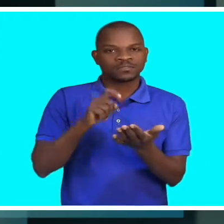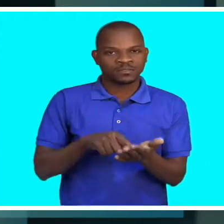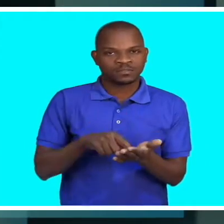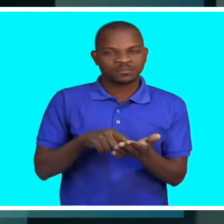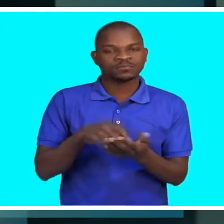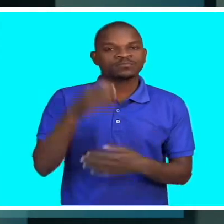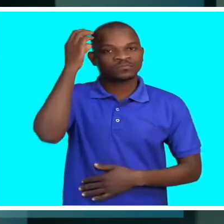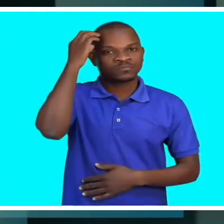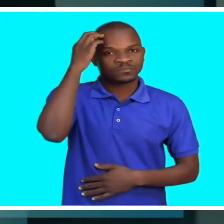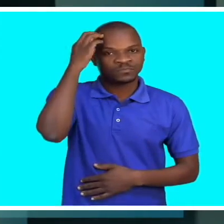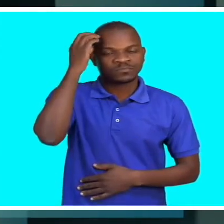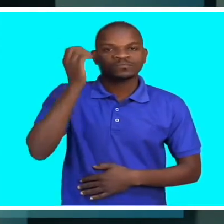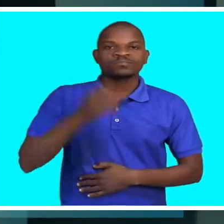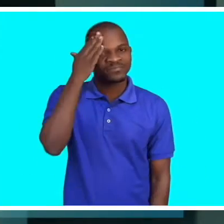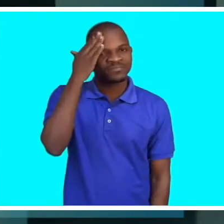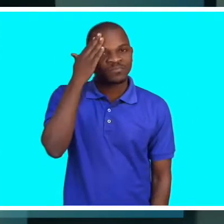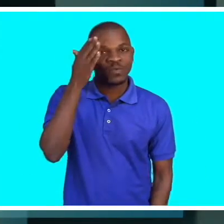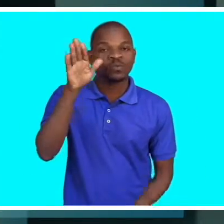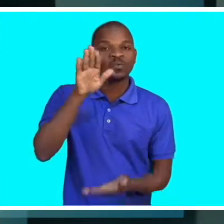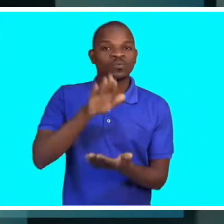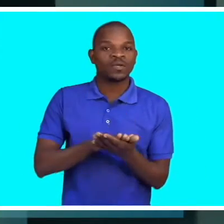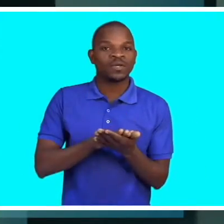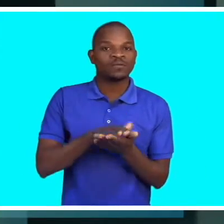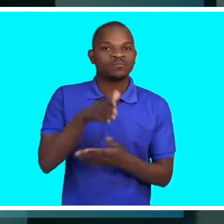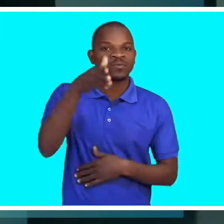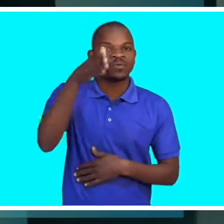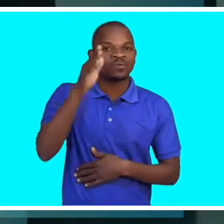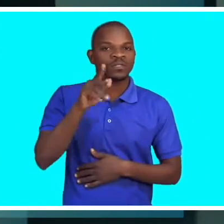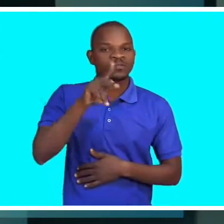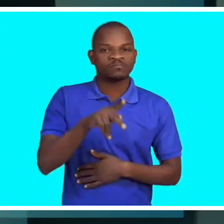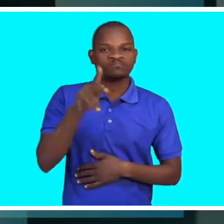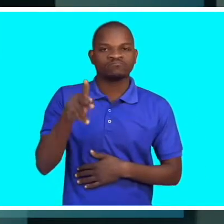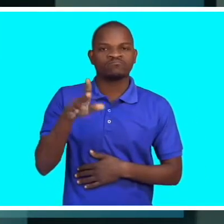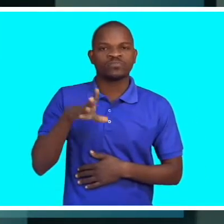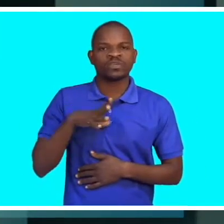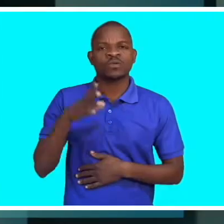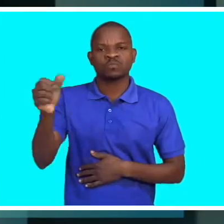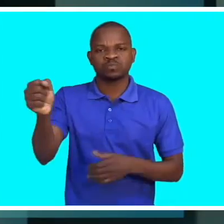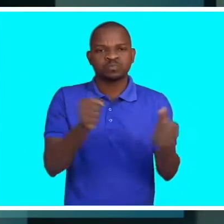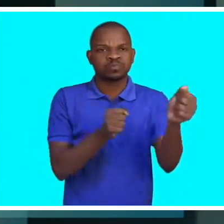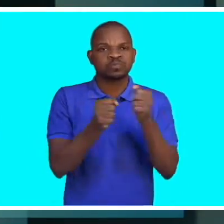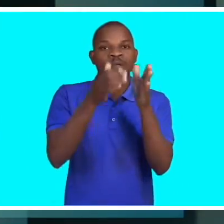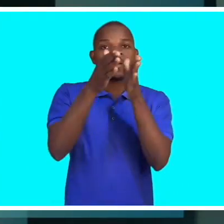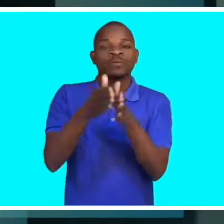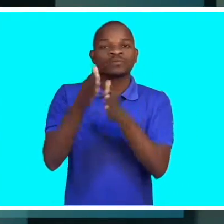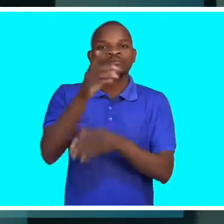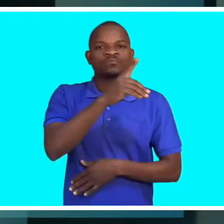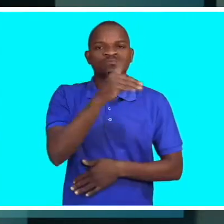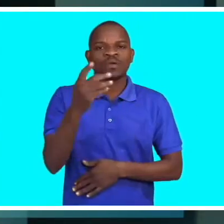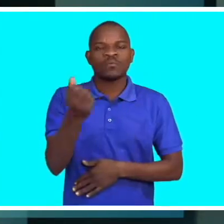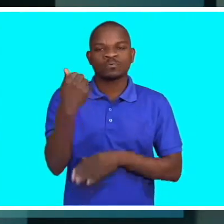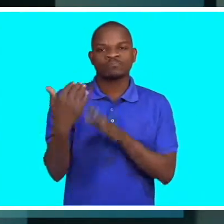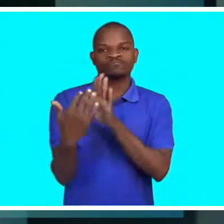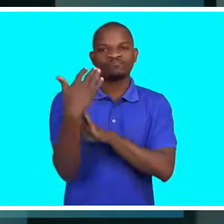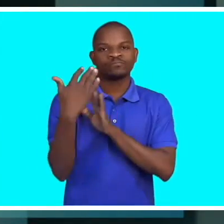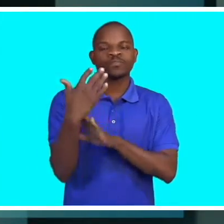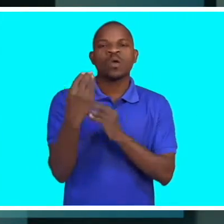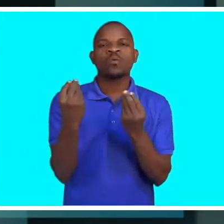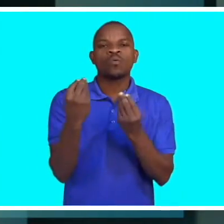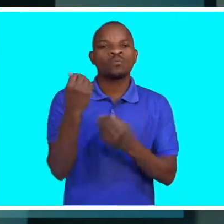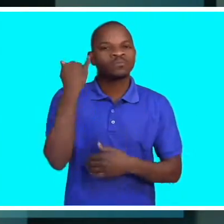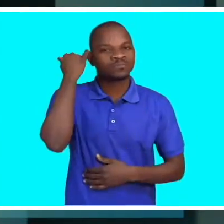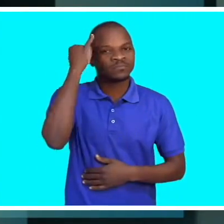nível das cidades de Maputo. Sabemos que aqui o Caia-Guanga emprega pessoas com deficiência. Podes